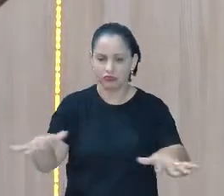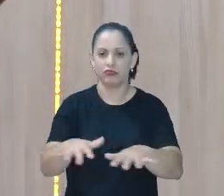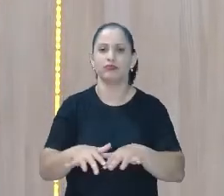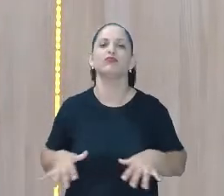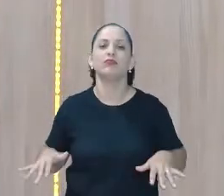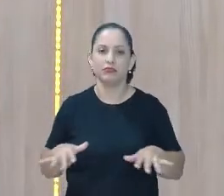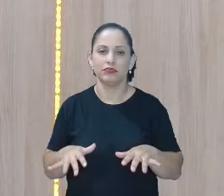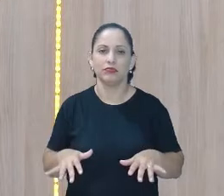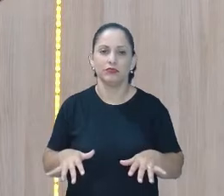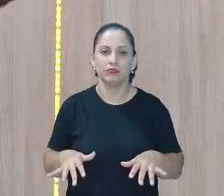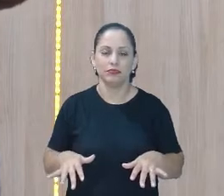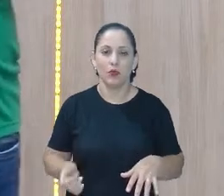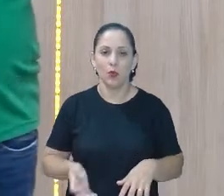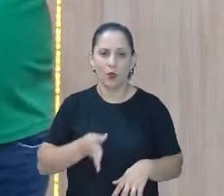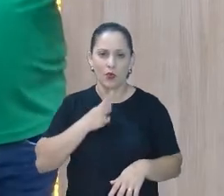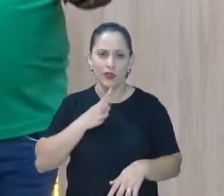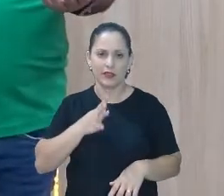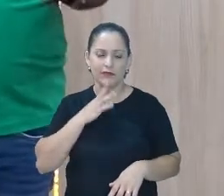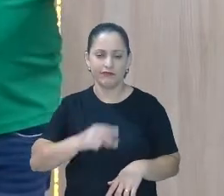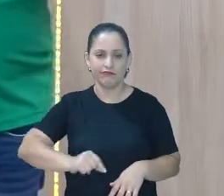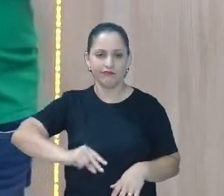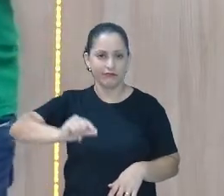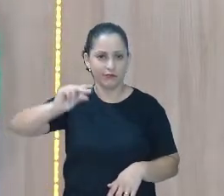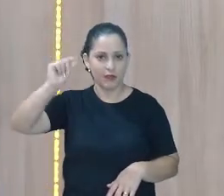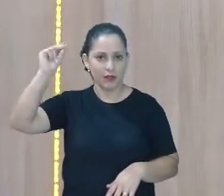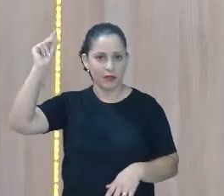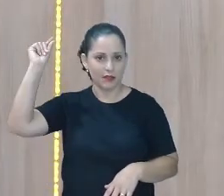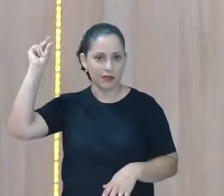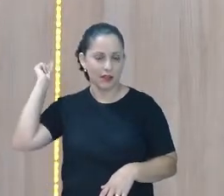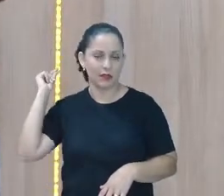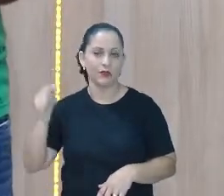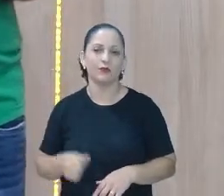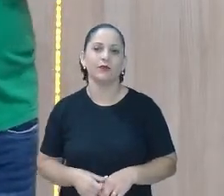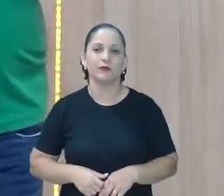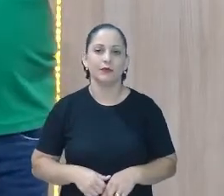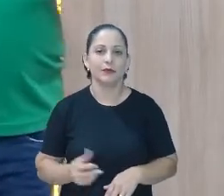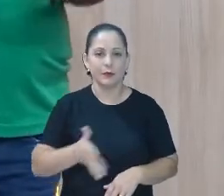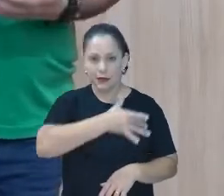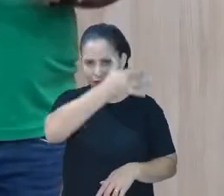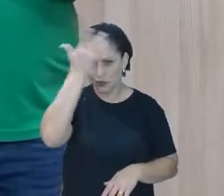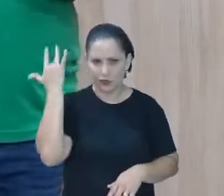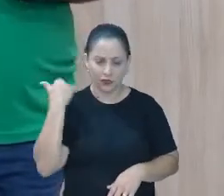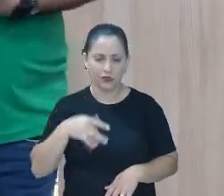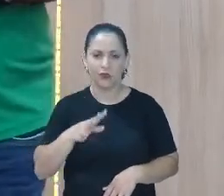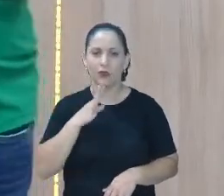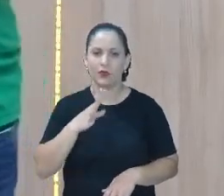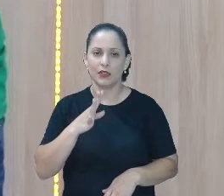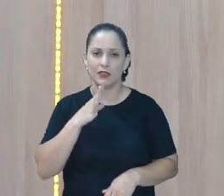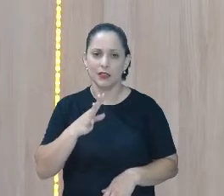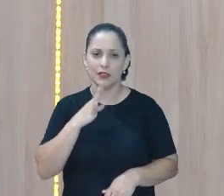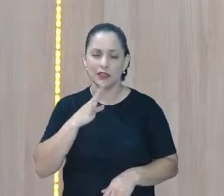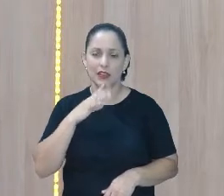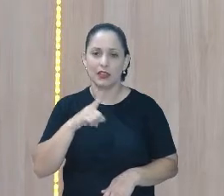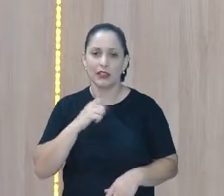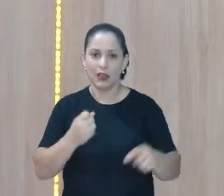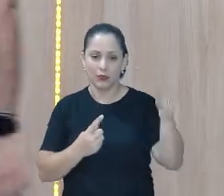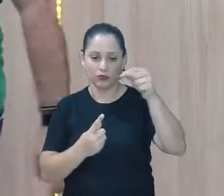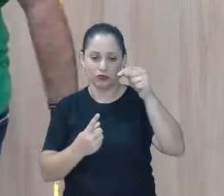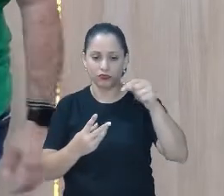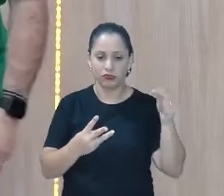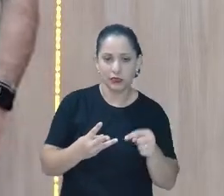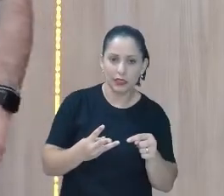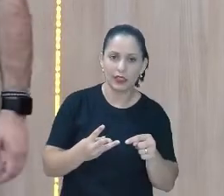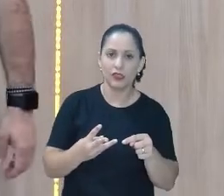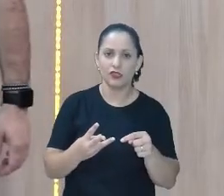se conhecia na época. Na época, o mundo que se conhecia, ele estava restrito a 3 continentes.